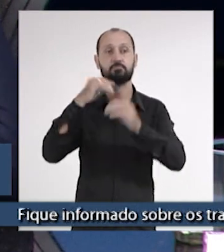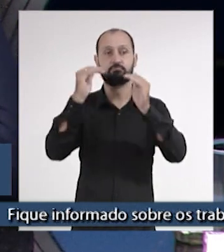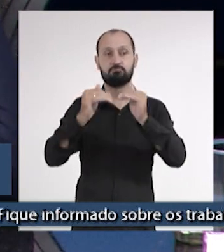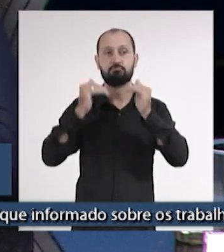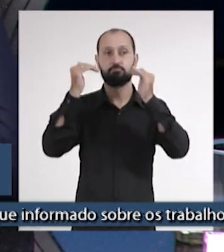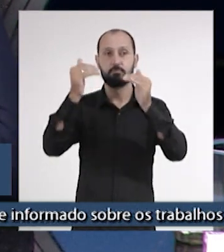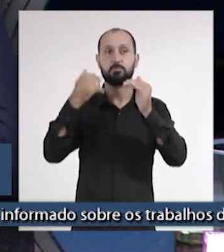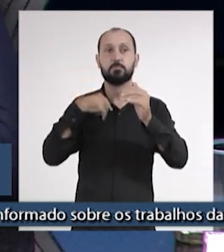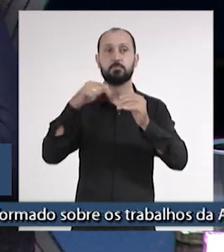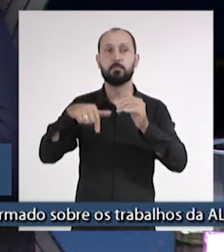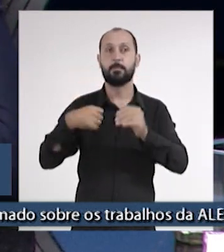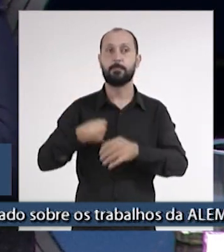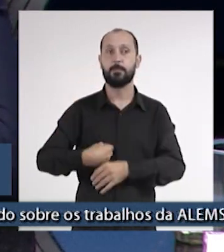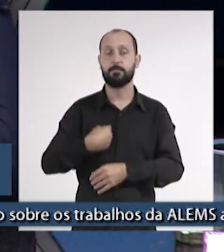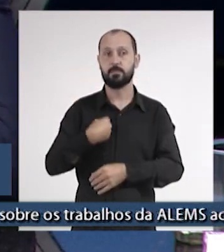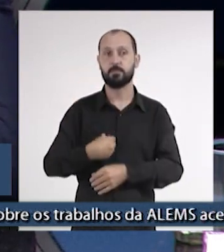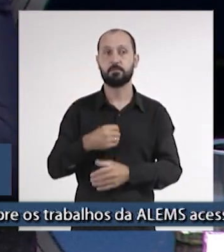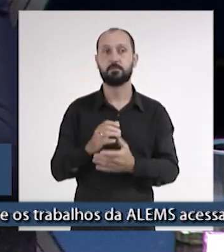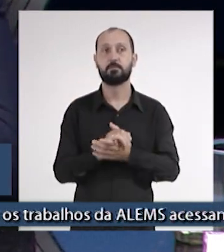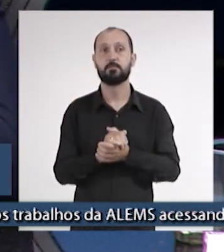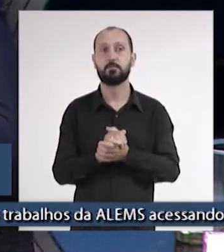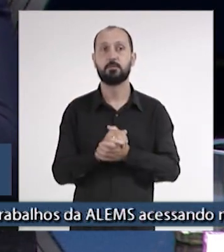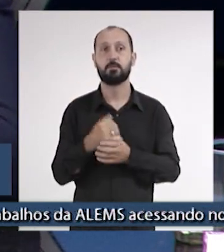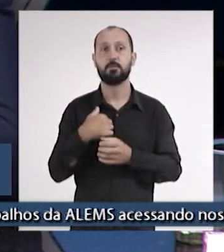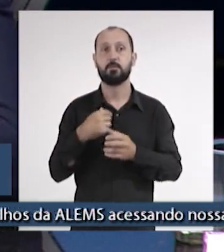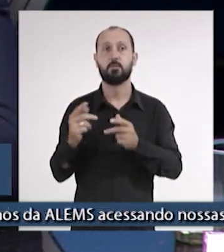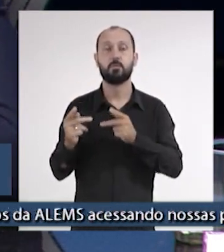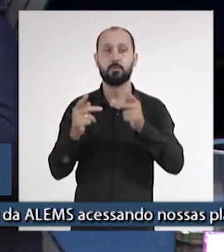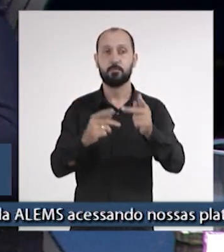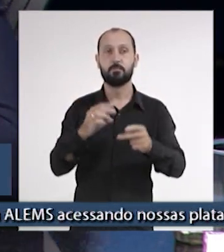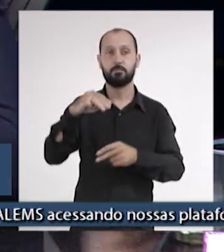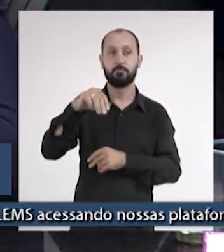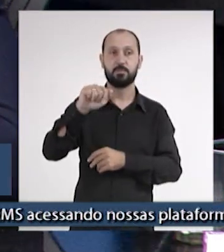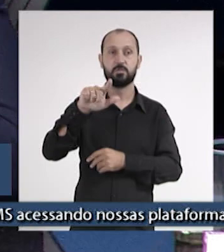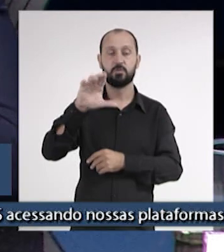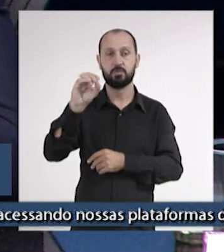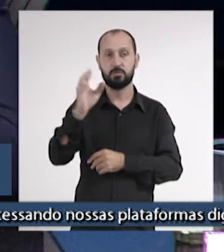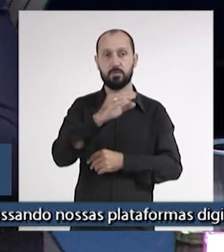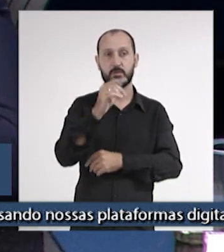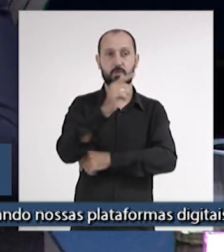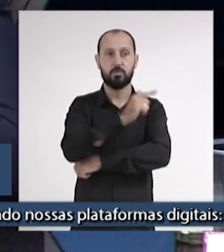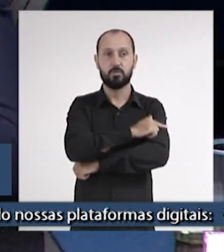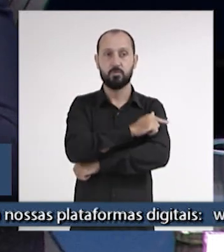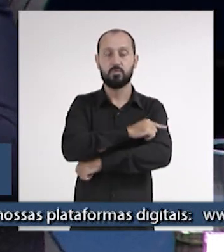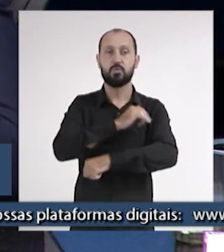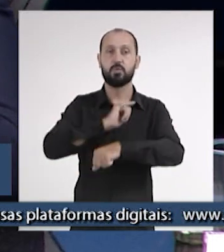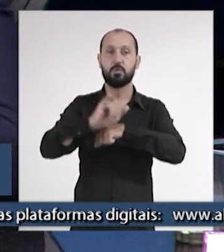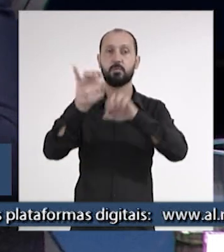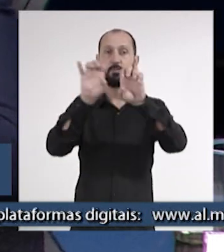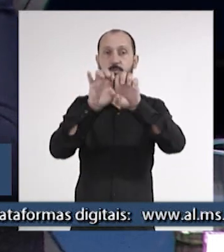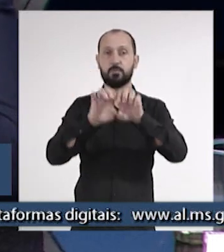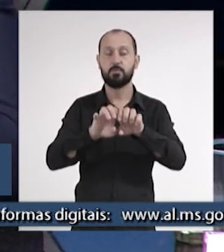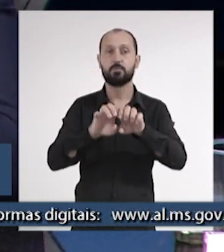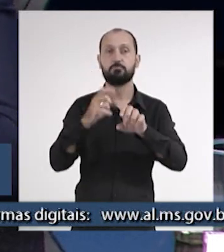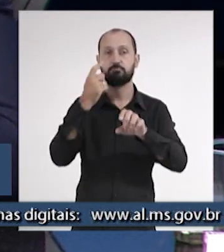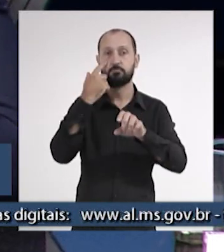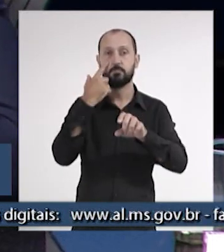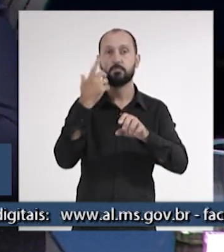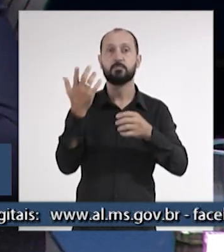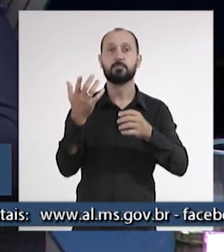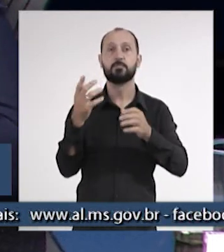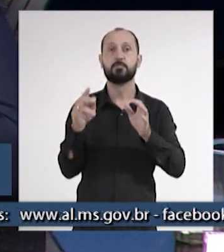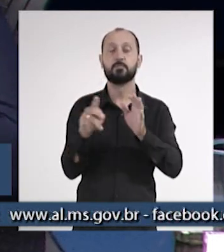autoridades públicas aqui presentes. Eu convidei o senhor Marcelo Fonseca, que é o gerente de estruturação regulatória e